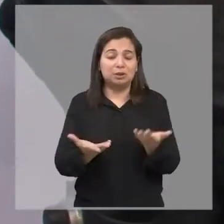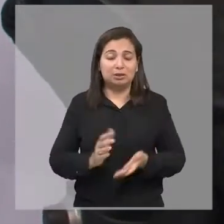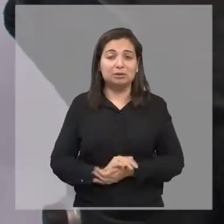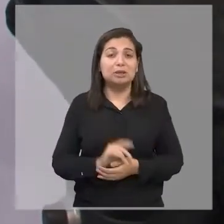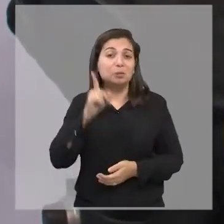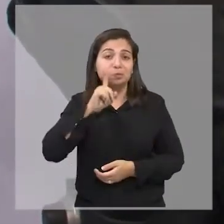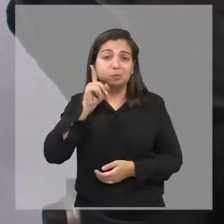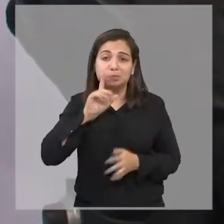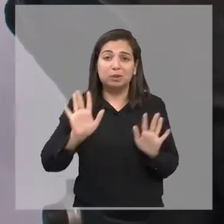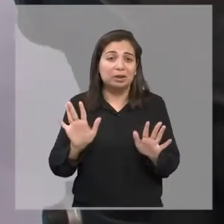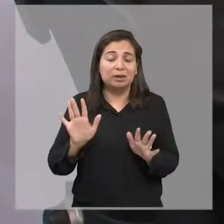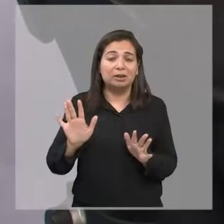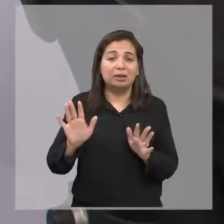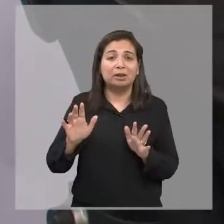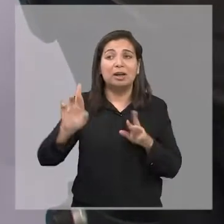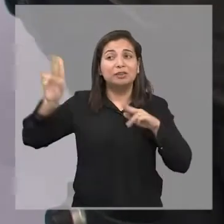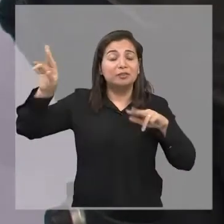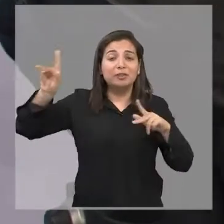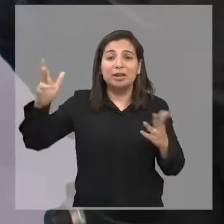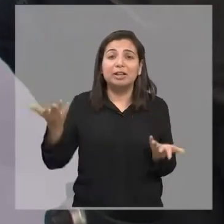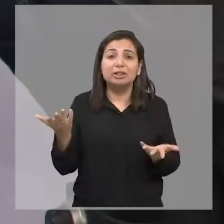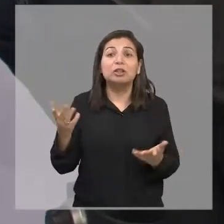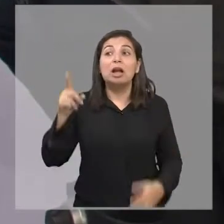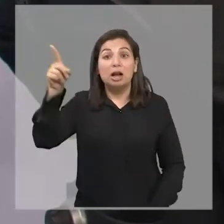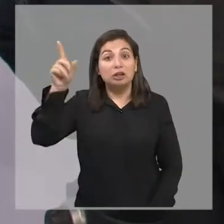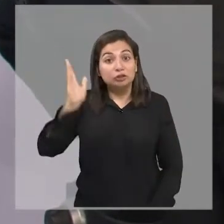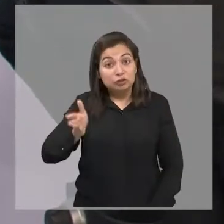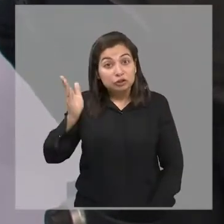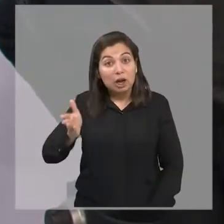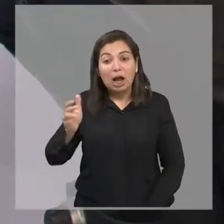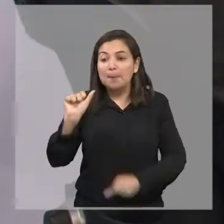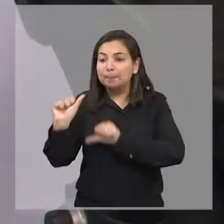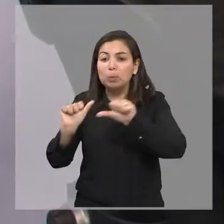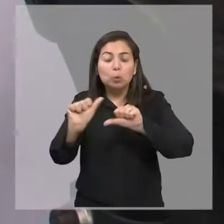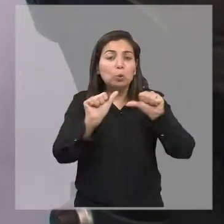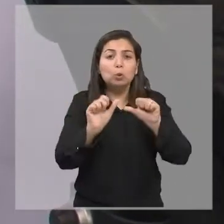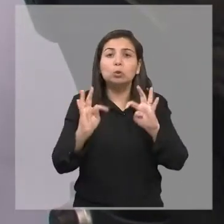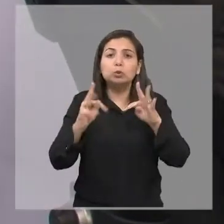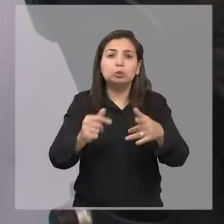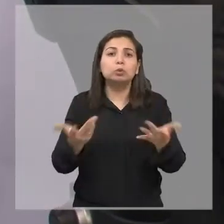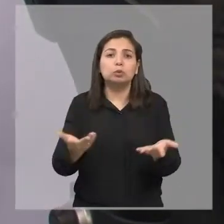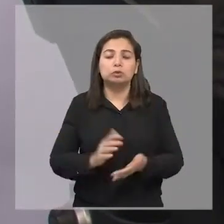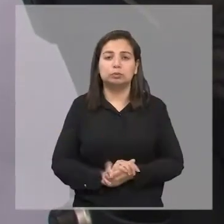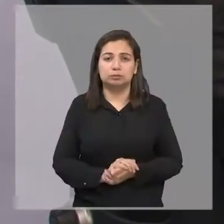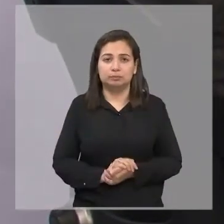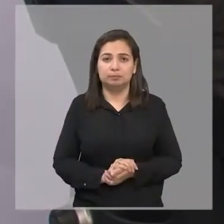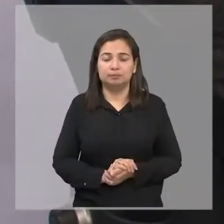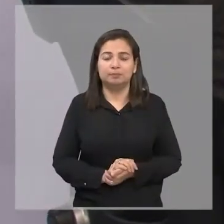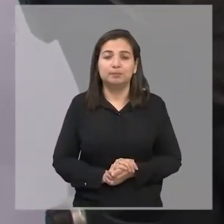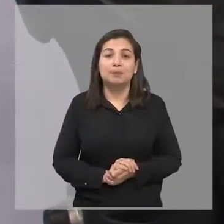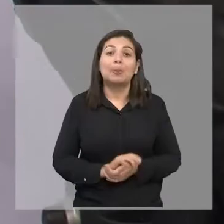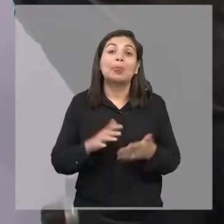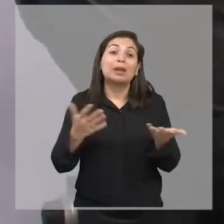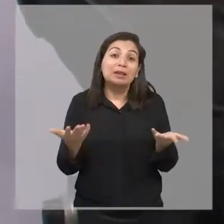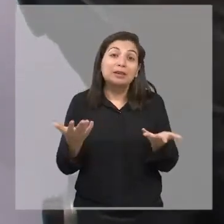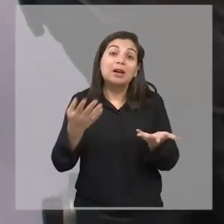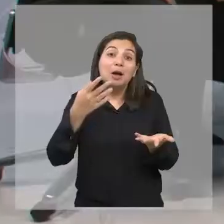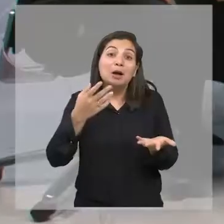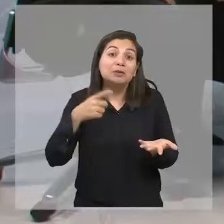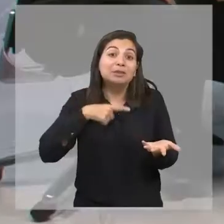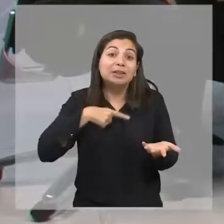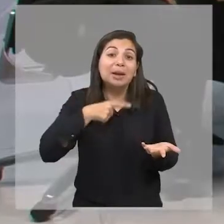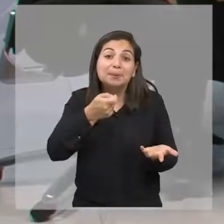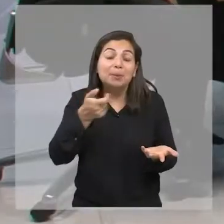deles. Saíram, Foi menor do que a nossa. mas já estão desregulando tudo. E o desemprego lá está 3,2, Tá, pleno emprego. Um menor de 40 anos.